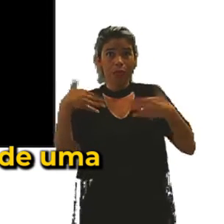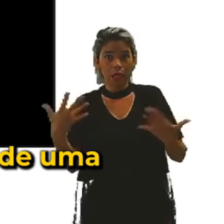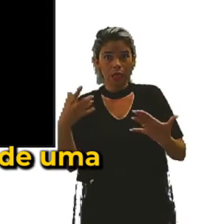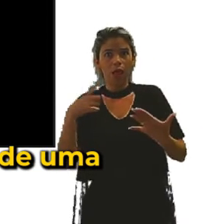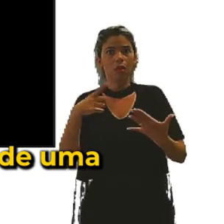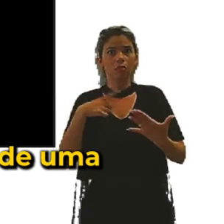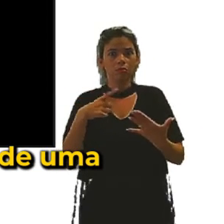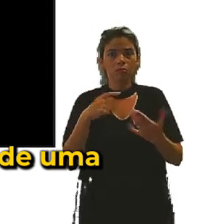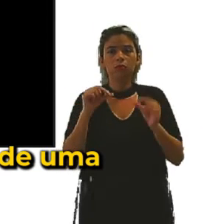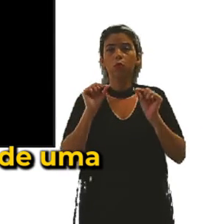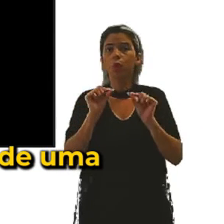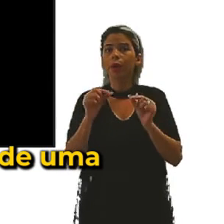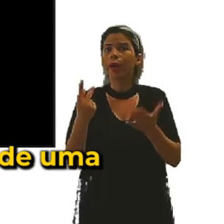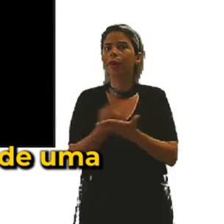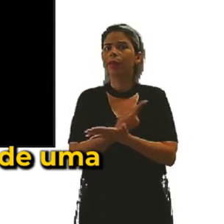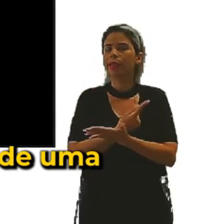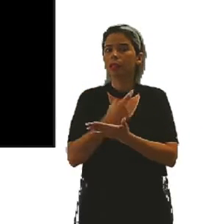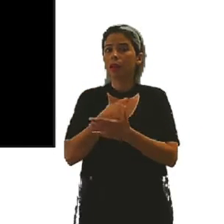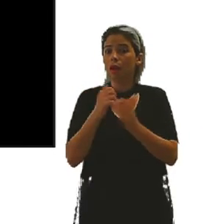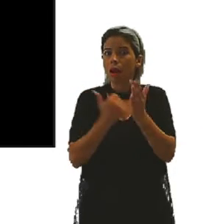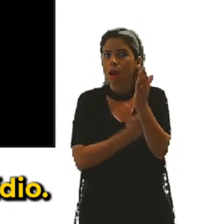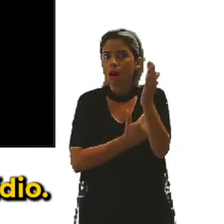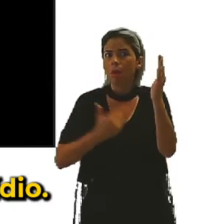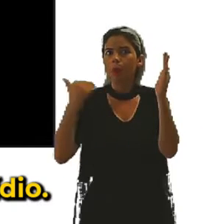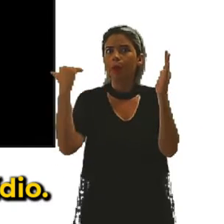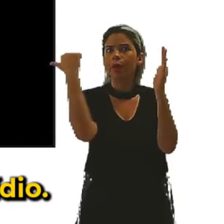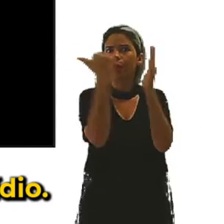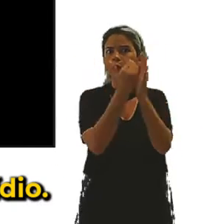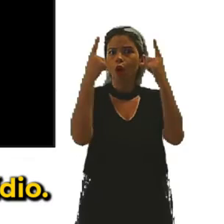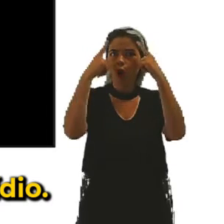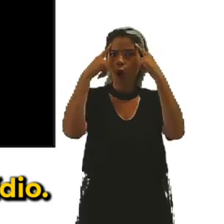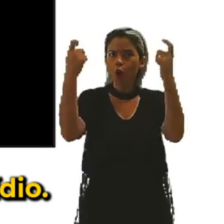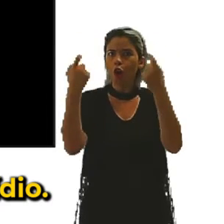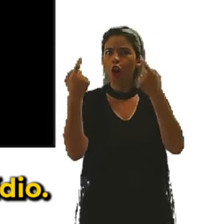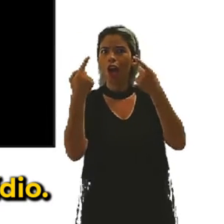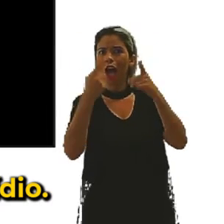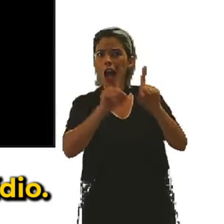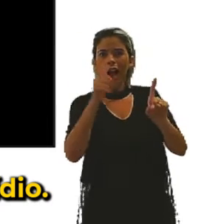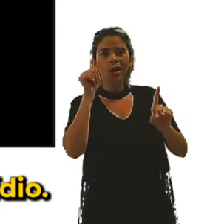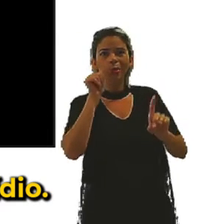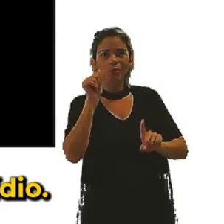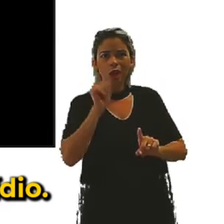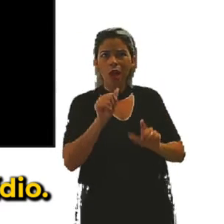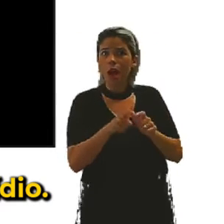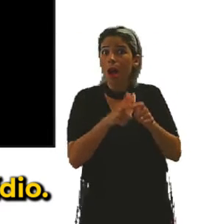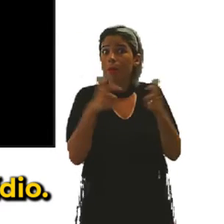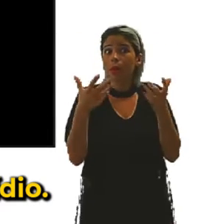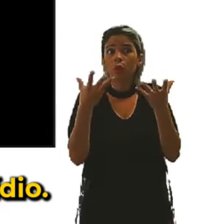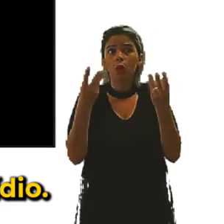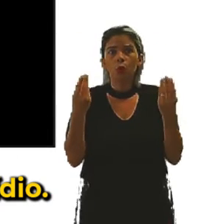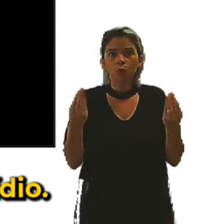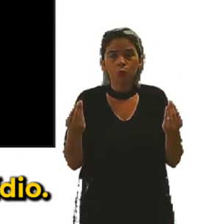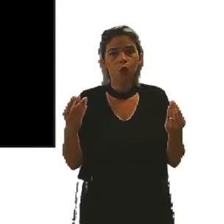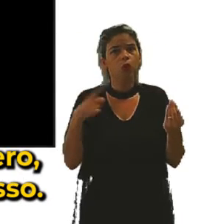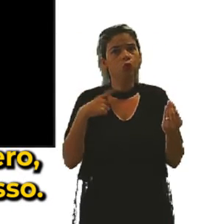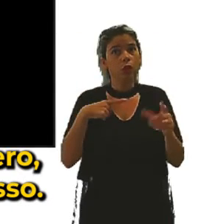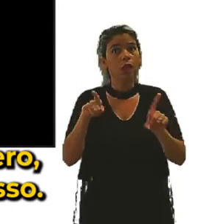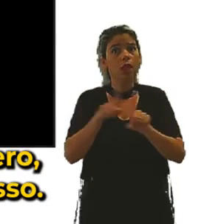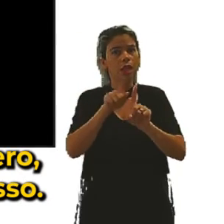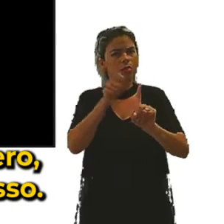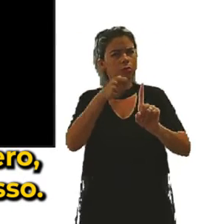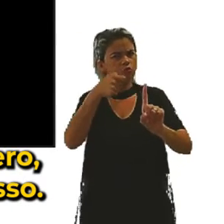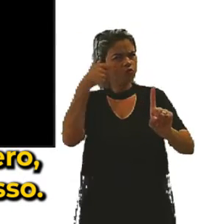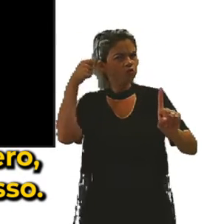uma forma assustadora. Esse crescimento aí dos casos de homicídio,